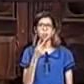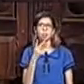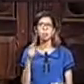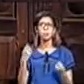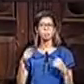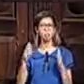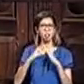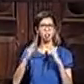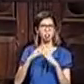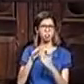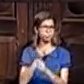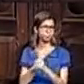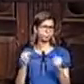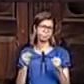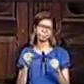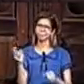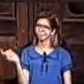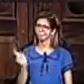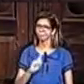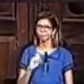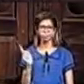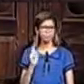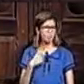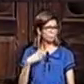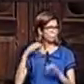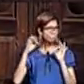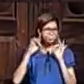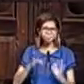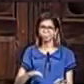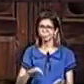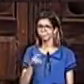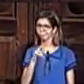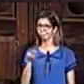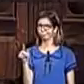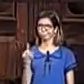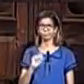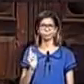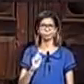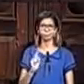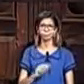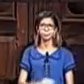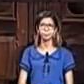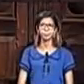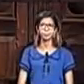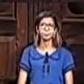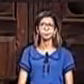naquela casa, com certeza não. Com certeza não.